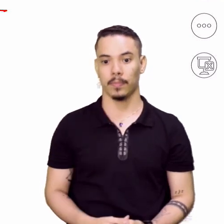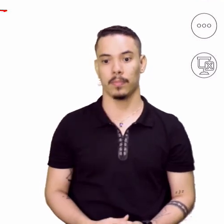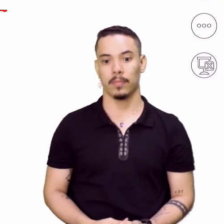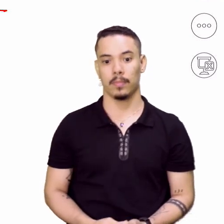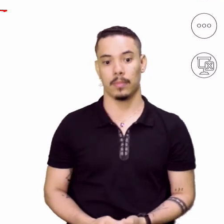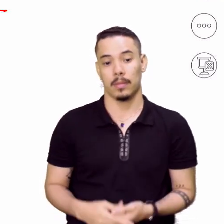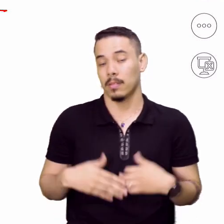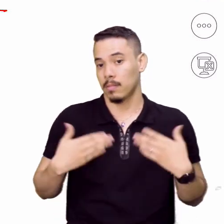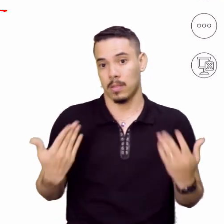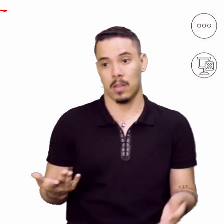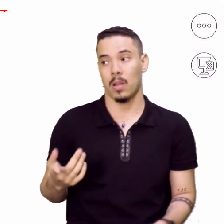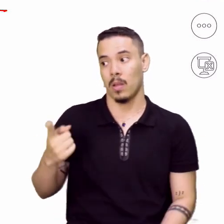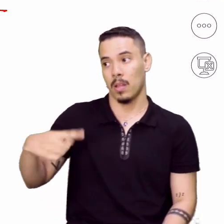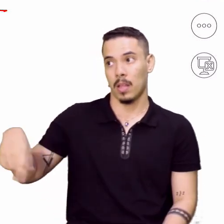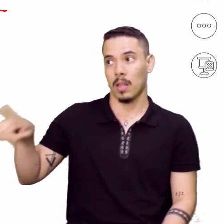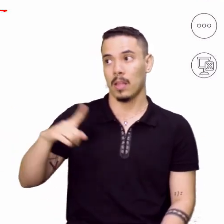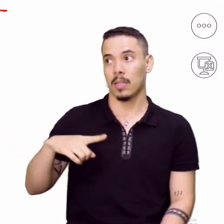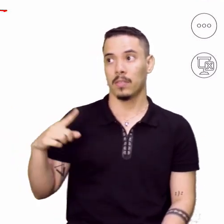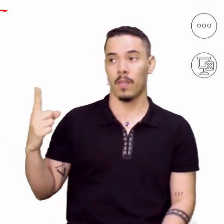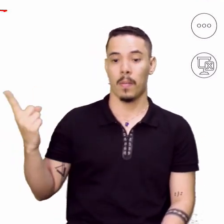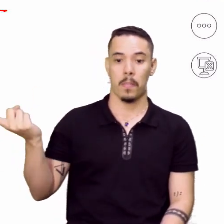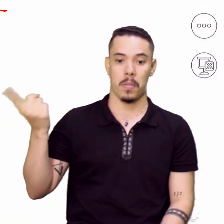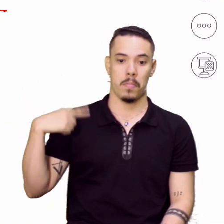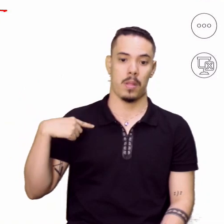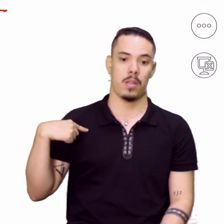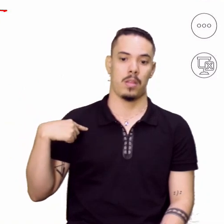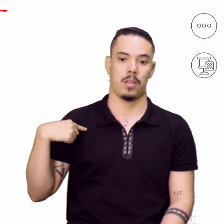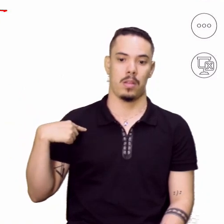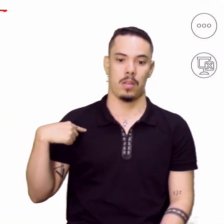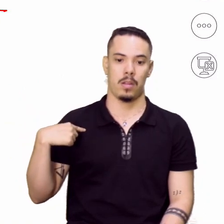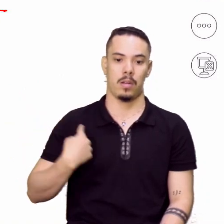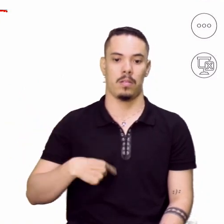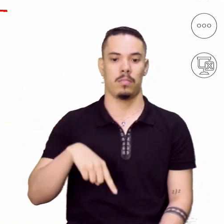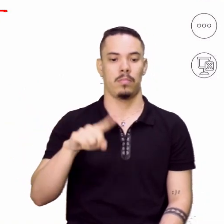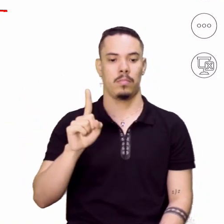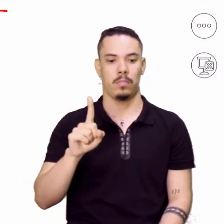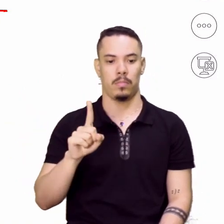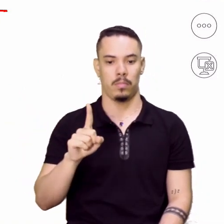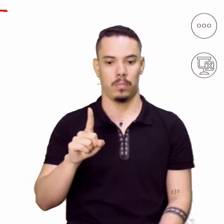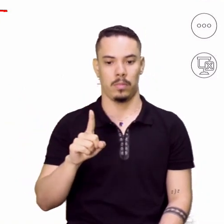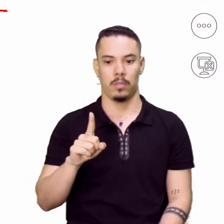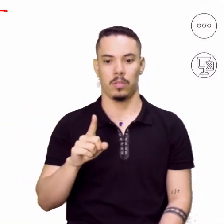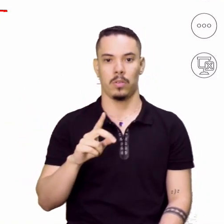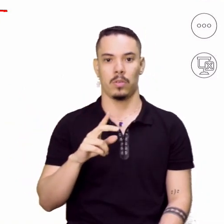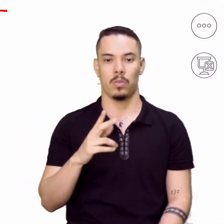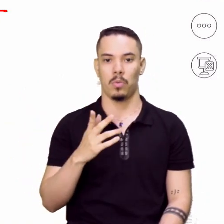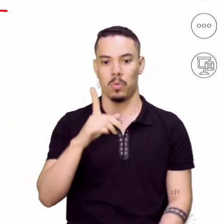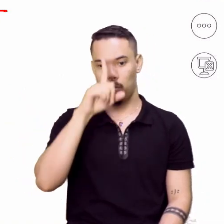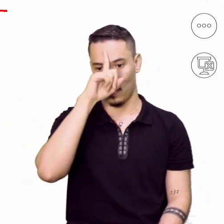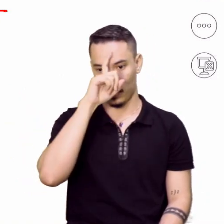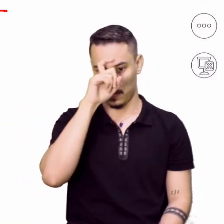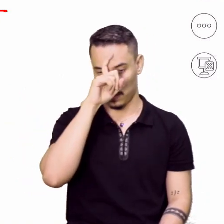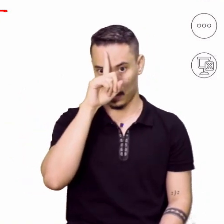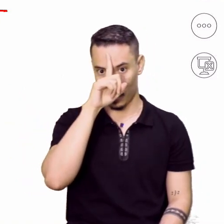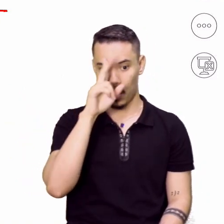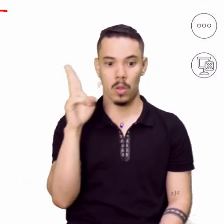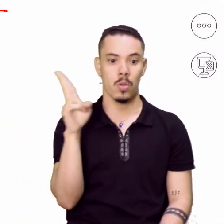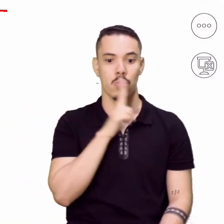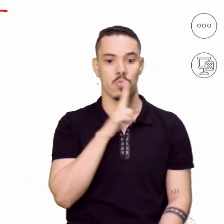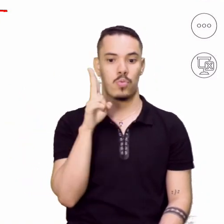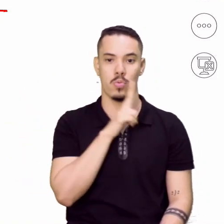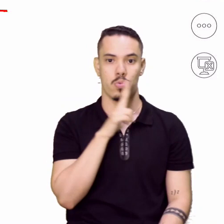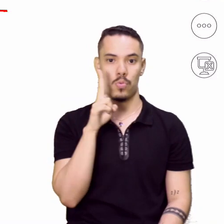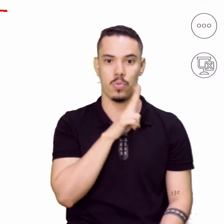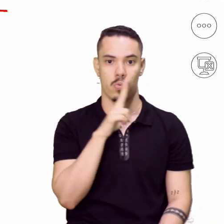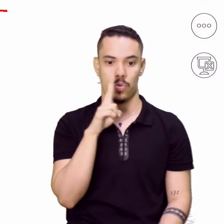aí eles vão me mandar né eles me mandarão they will send me para uma um quarto de emergência não para o quarto de emergência para salar de